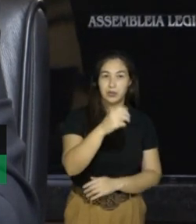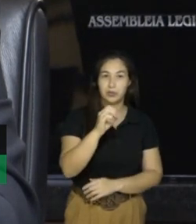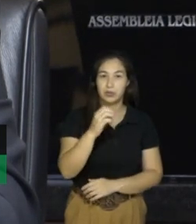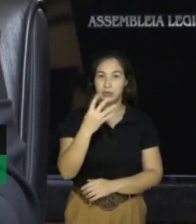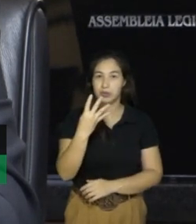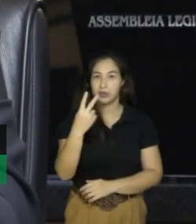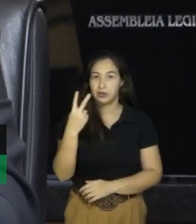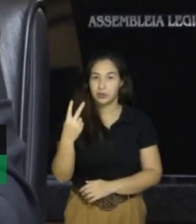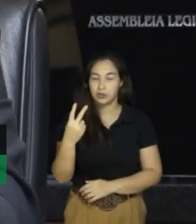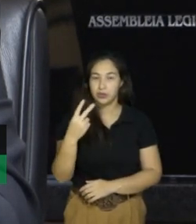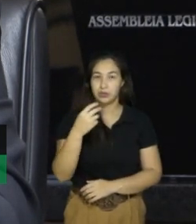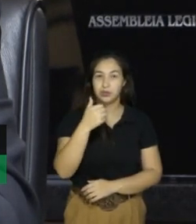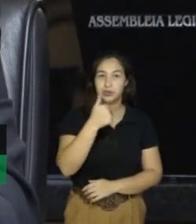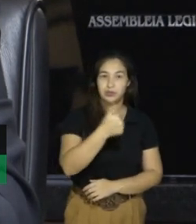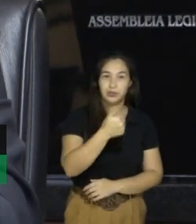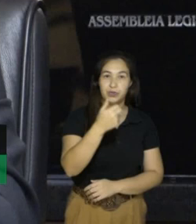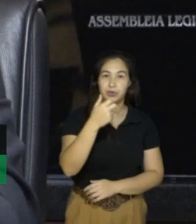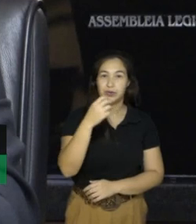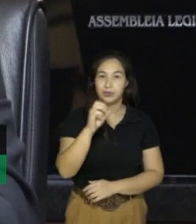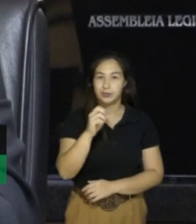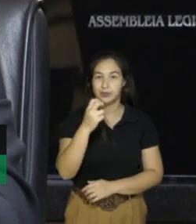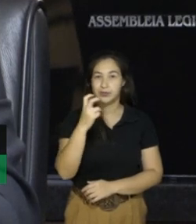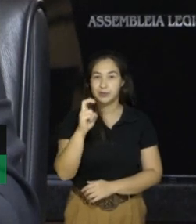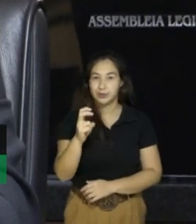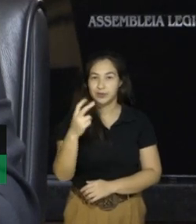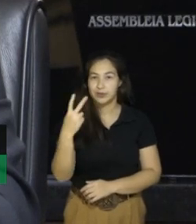10072 a 107023